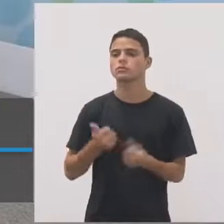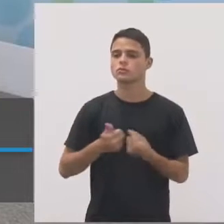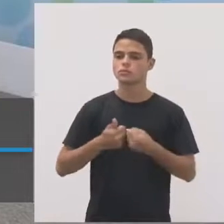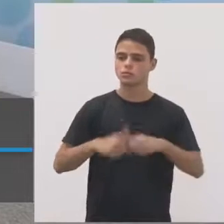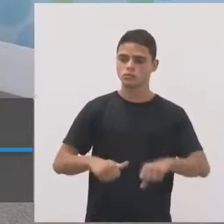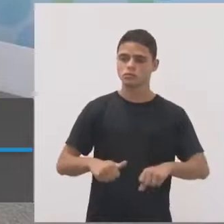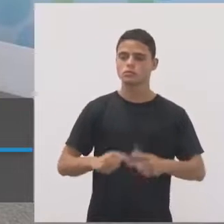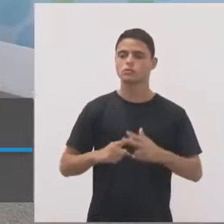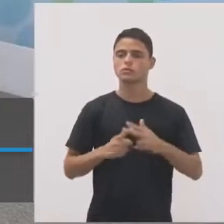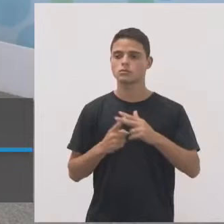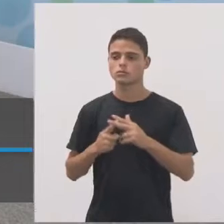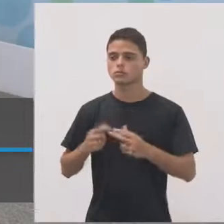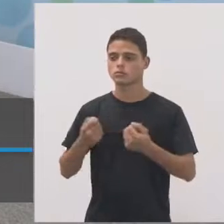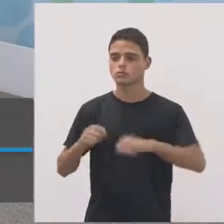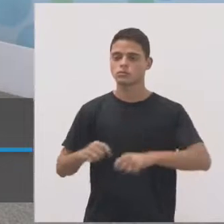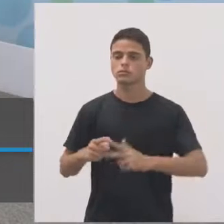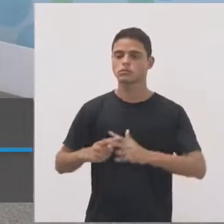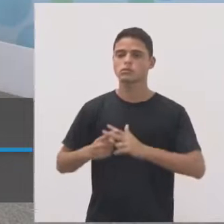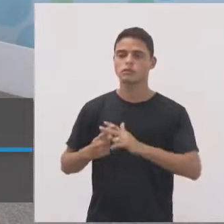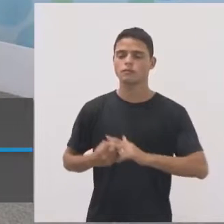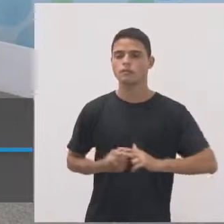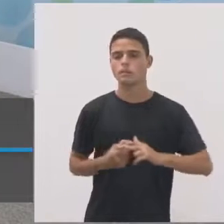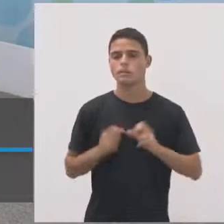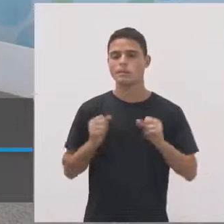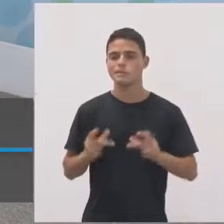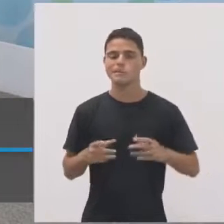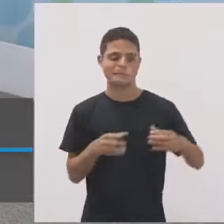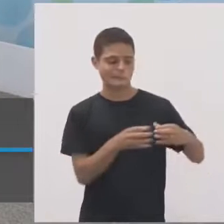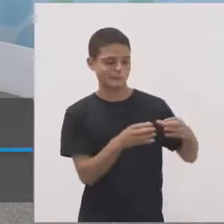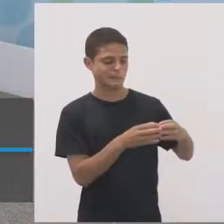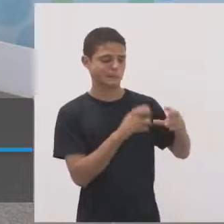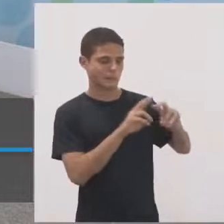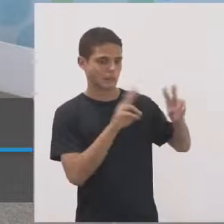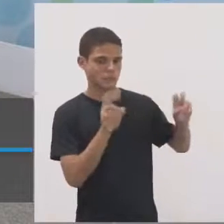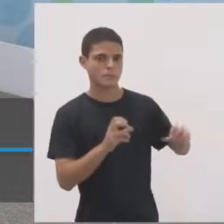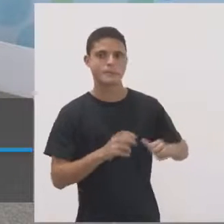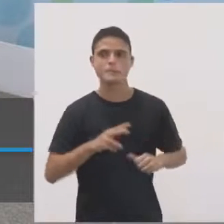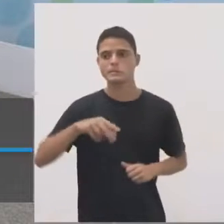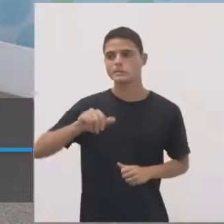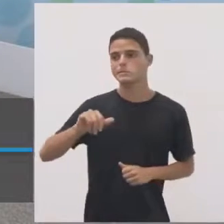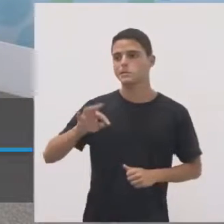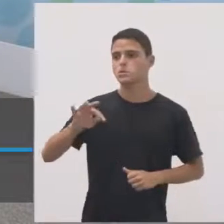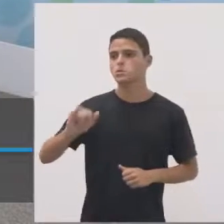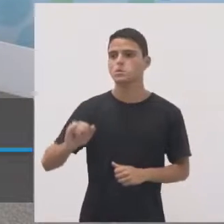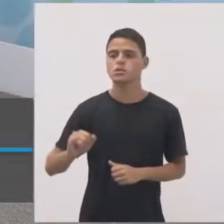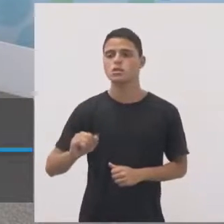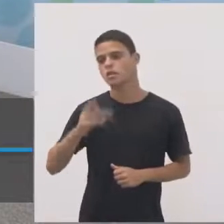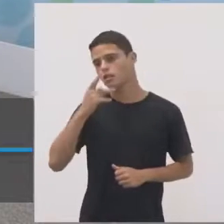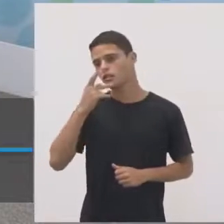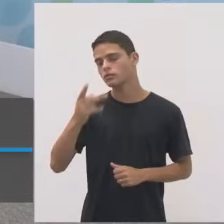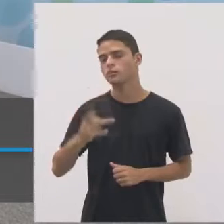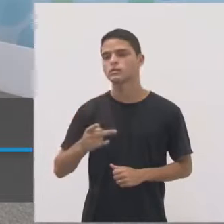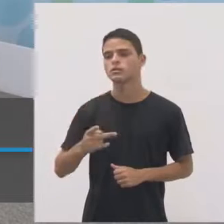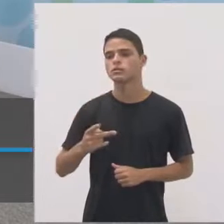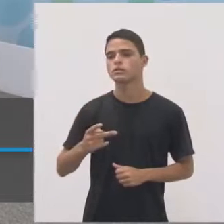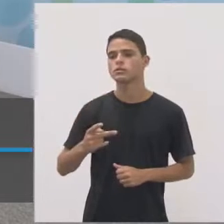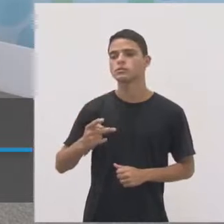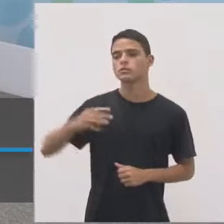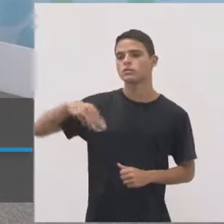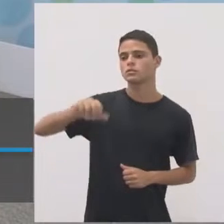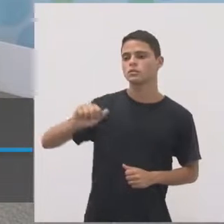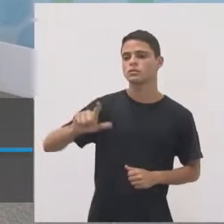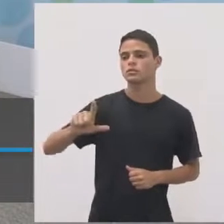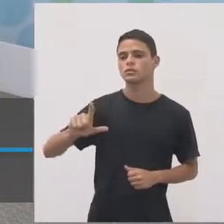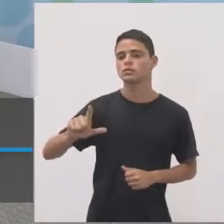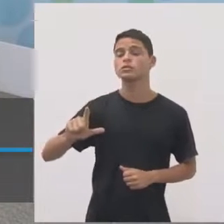arruma, tá? Lembrando que era até um assunto que rolou no grupo do NIT, né? De mau uso. Então, até legal um pouco falar sobre